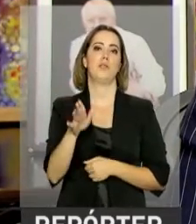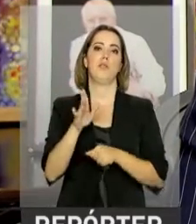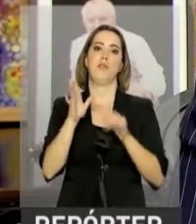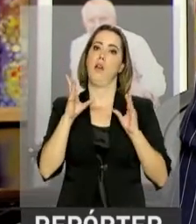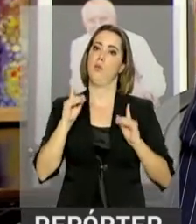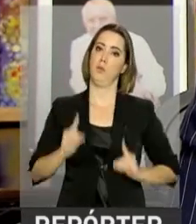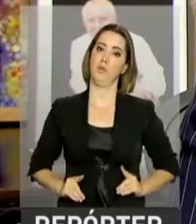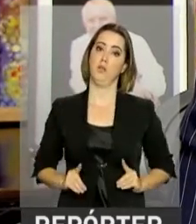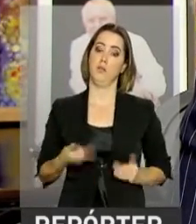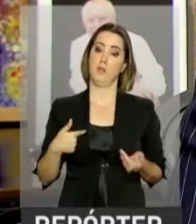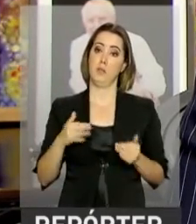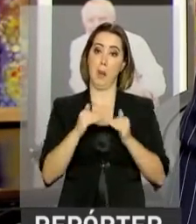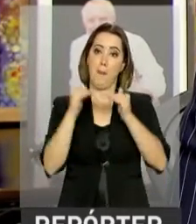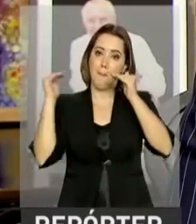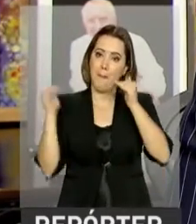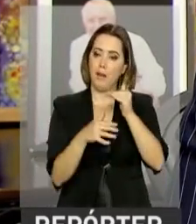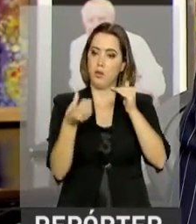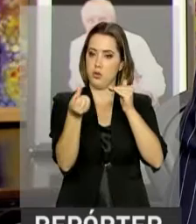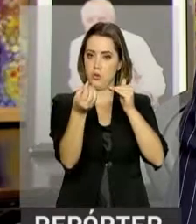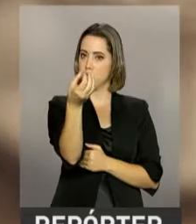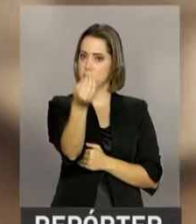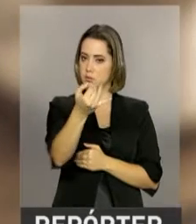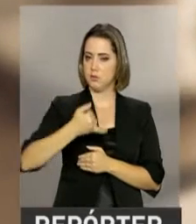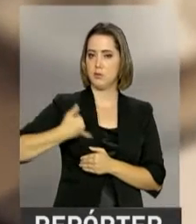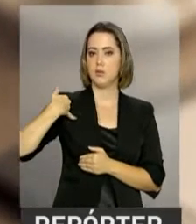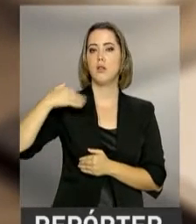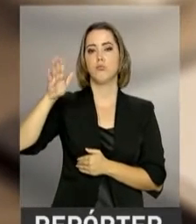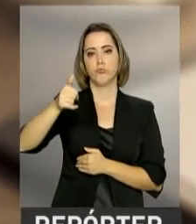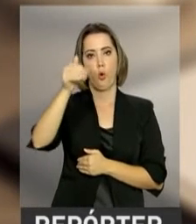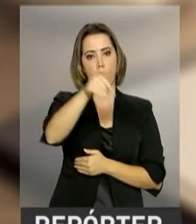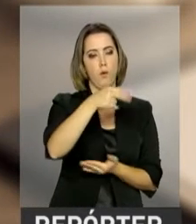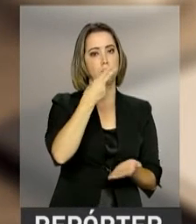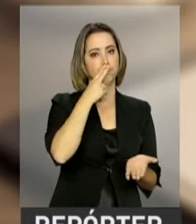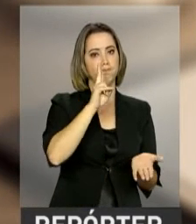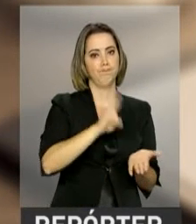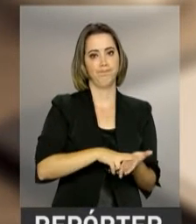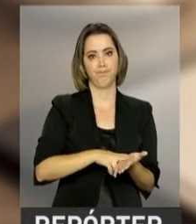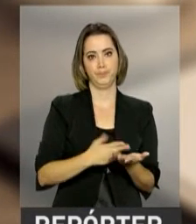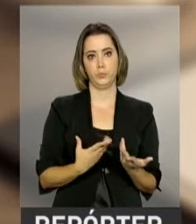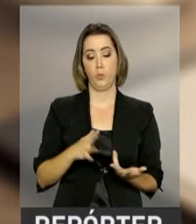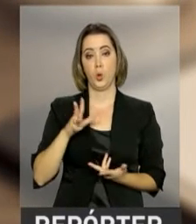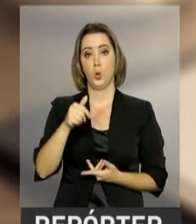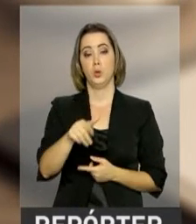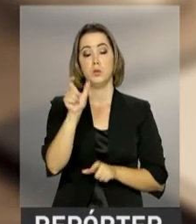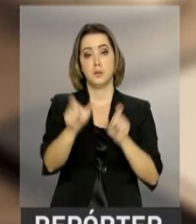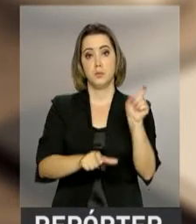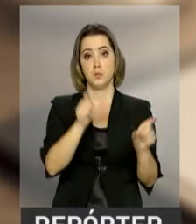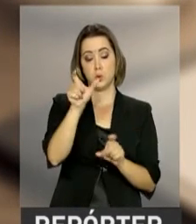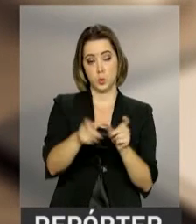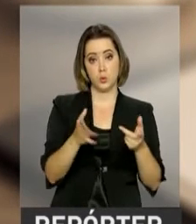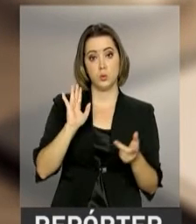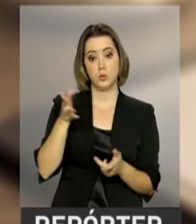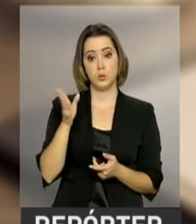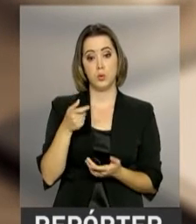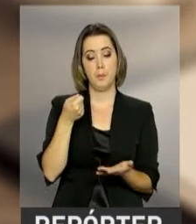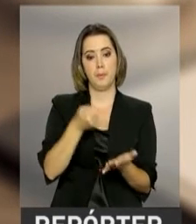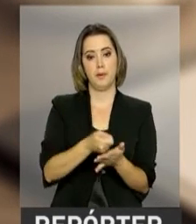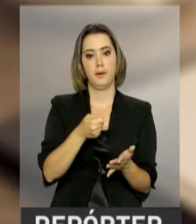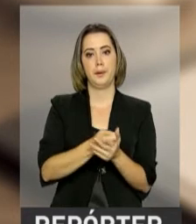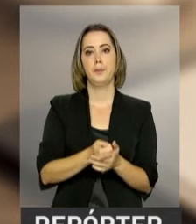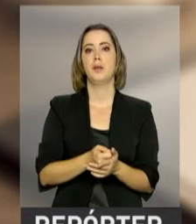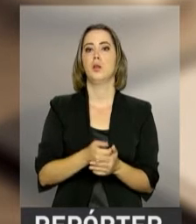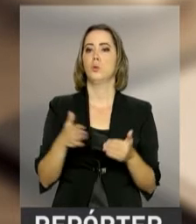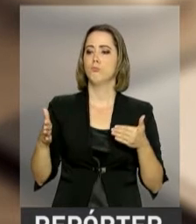de 60 anos serão sábados do total de benefícios revisados 11.500 tiveram pagamento interrompido